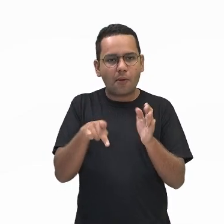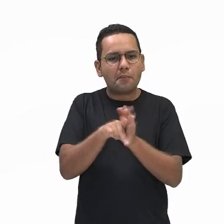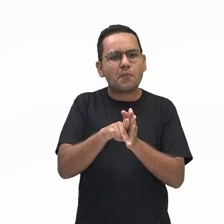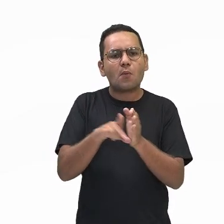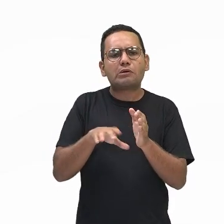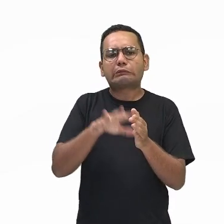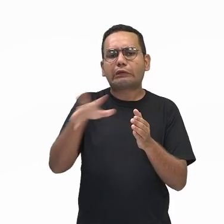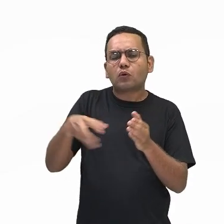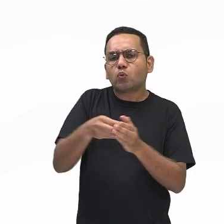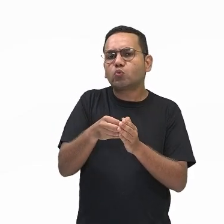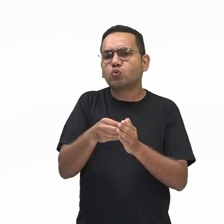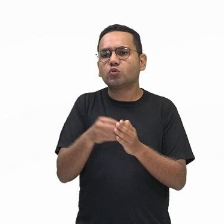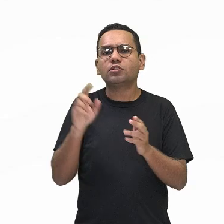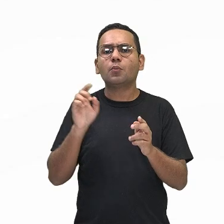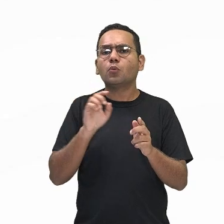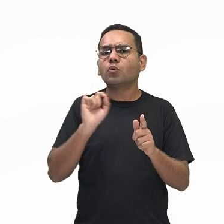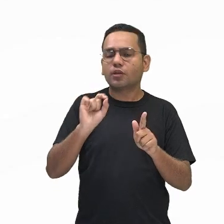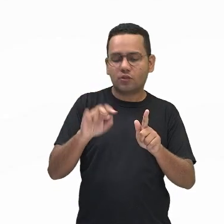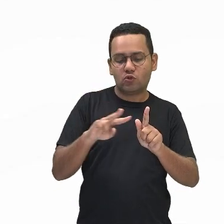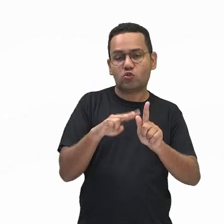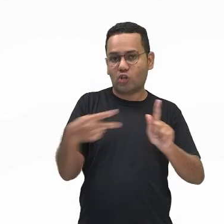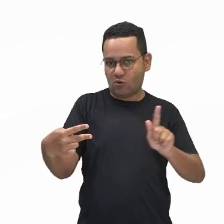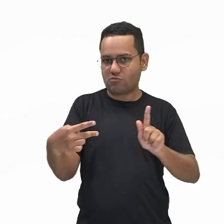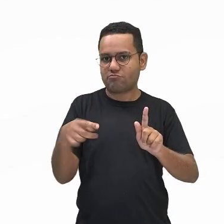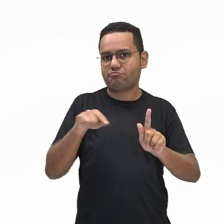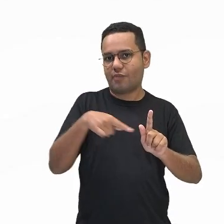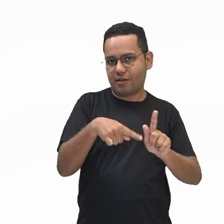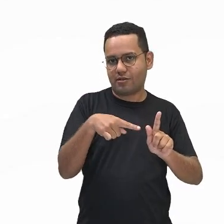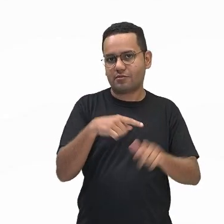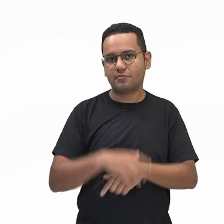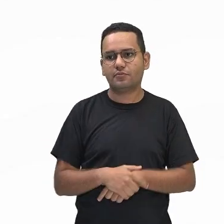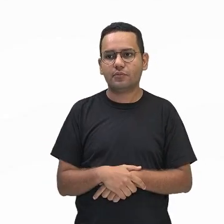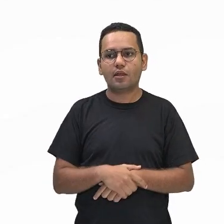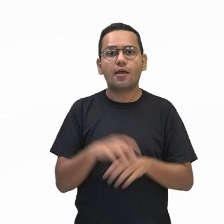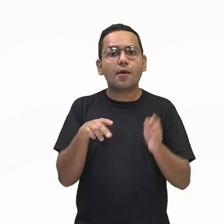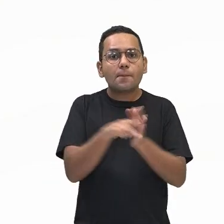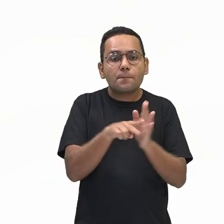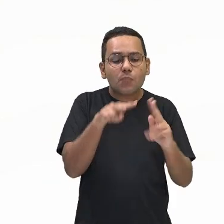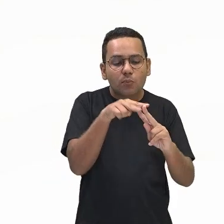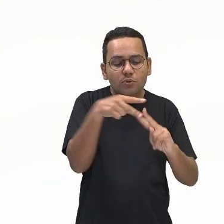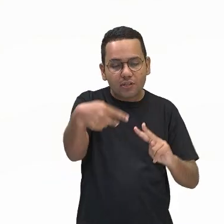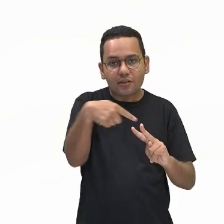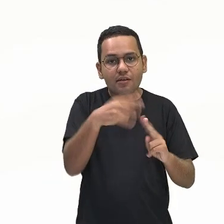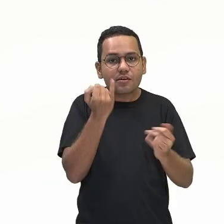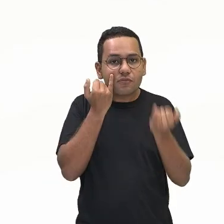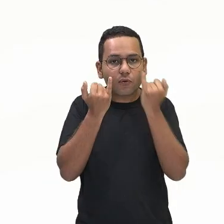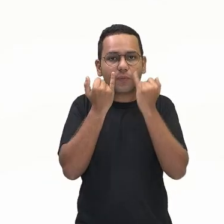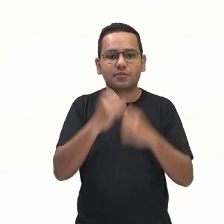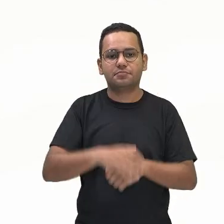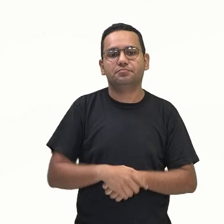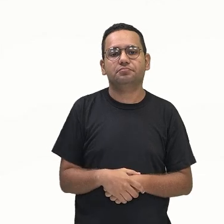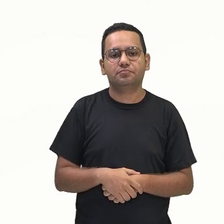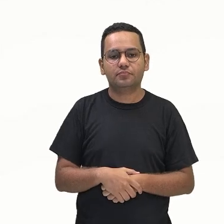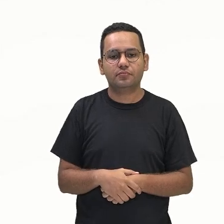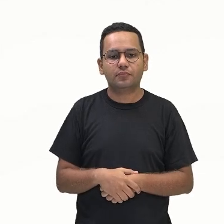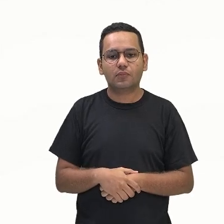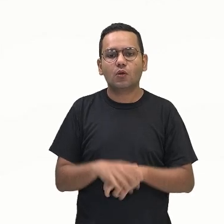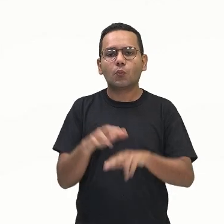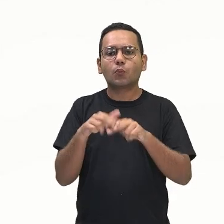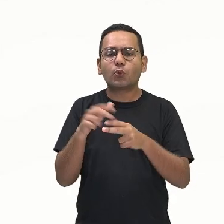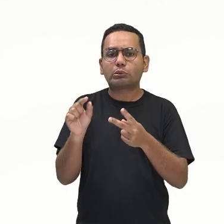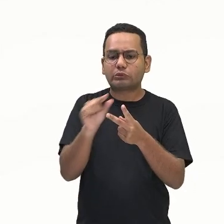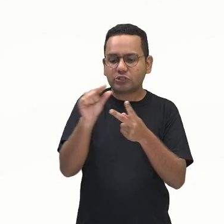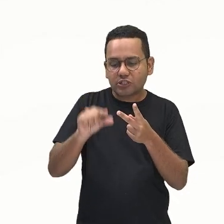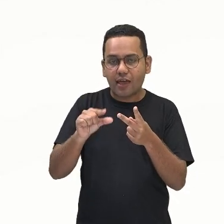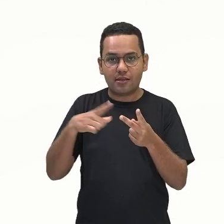é chamado de genótipo. Lembre aí que o genótipo está contido no nosso DNA. E o que estes genes manifestam no